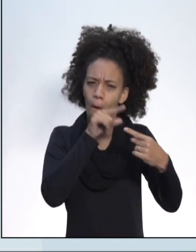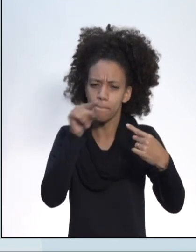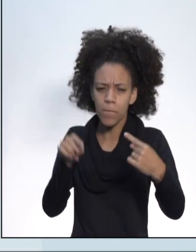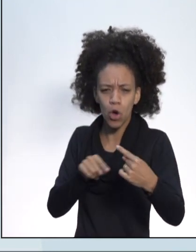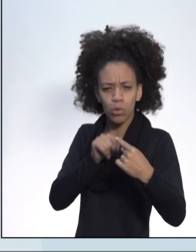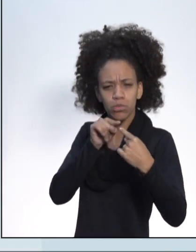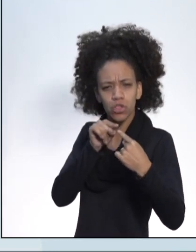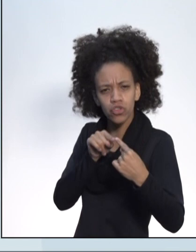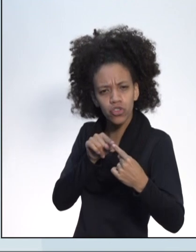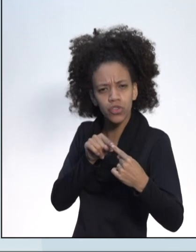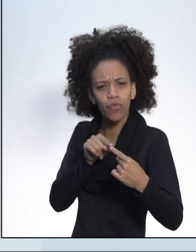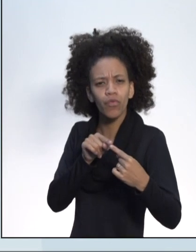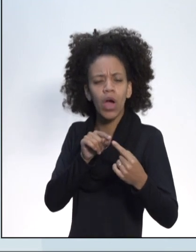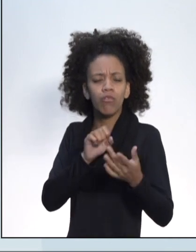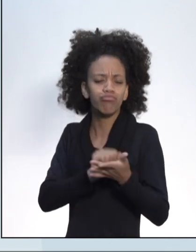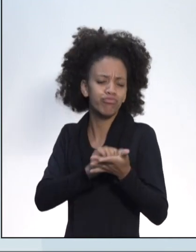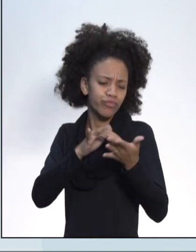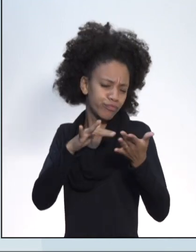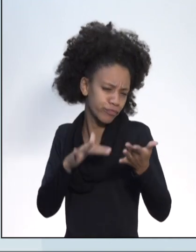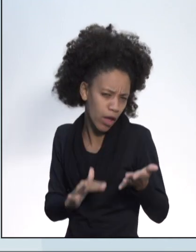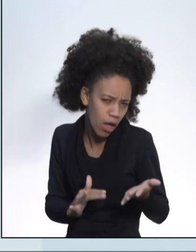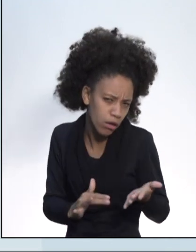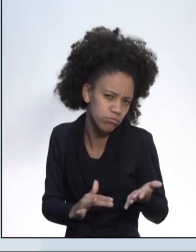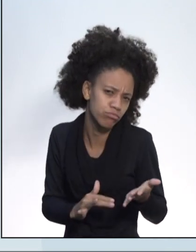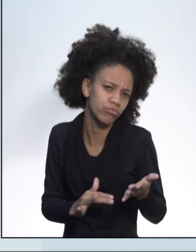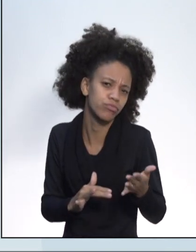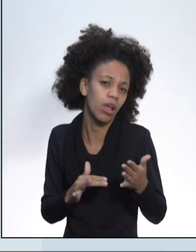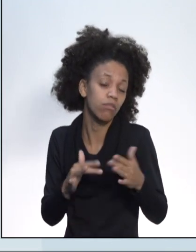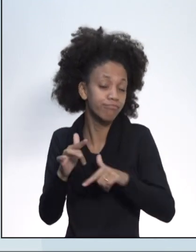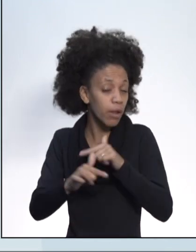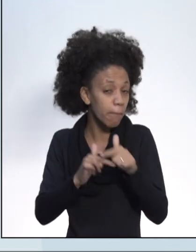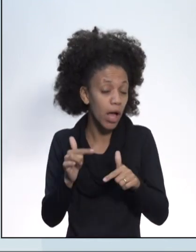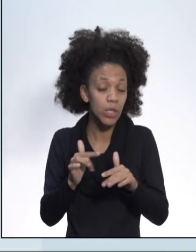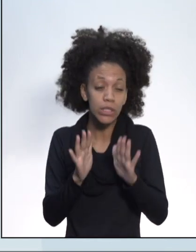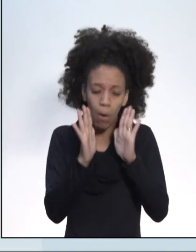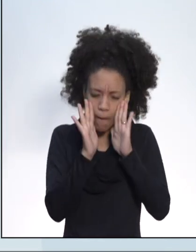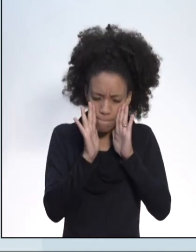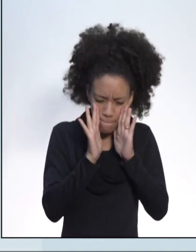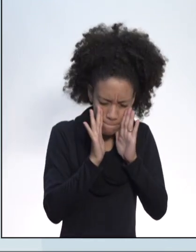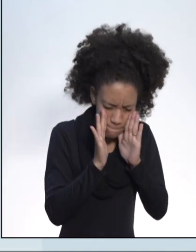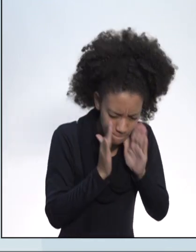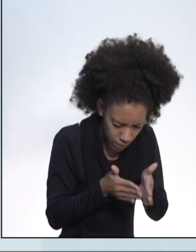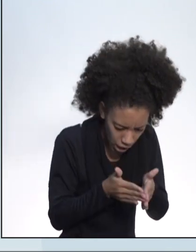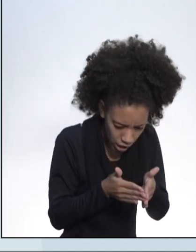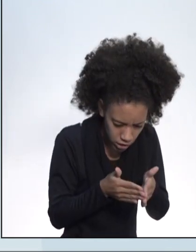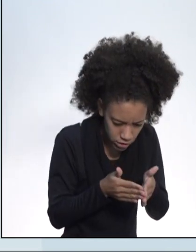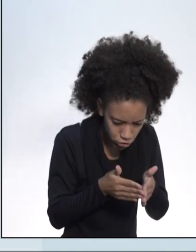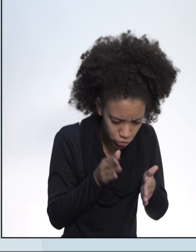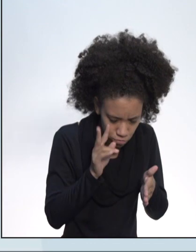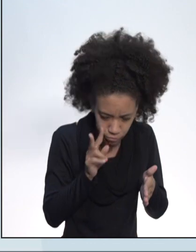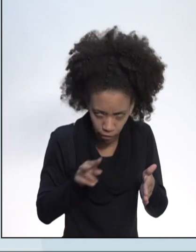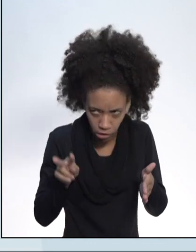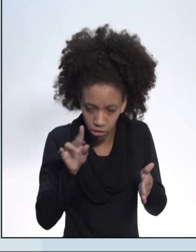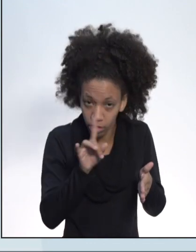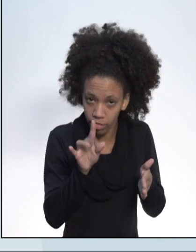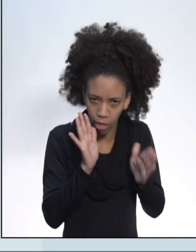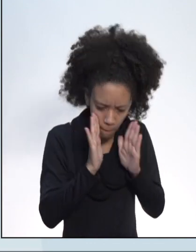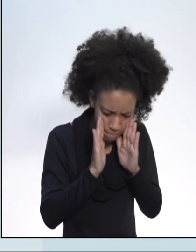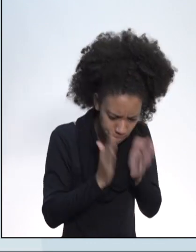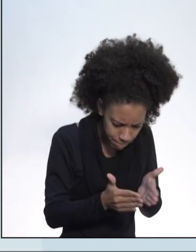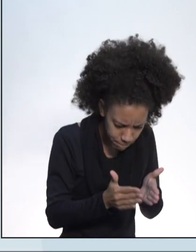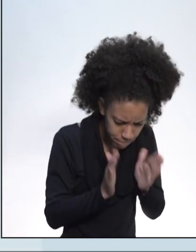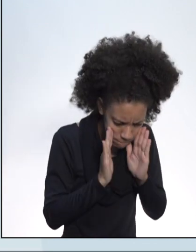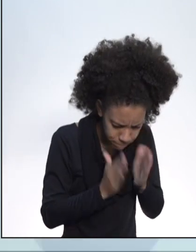tarefa ou atividade e então direcionar toda a nossa atenção apenas para a tarefa selecionada e nada